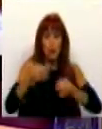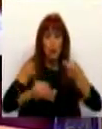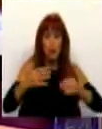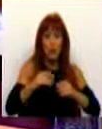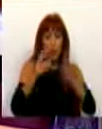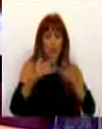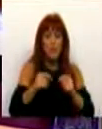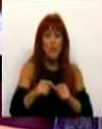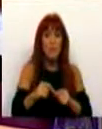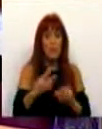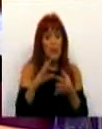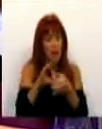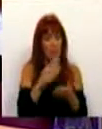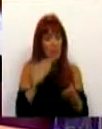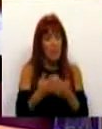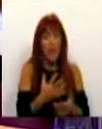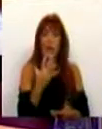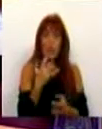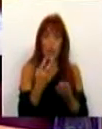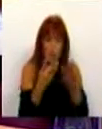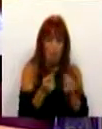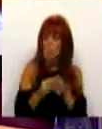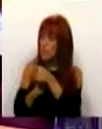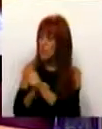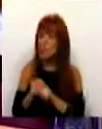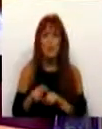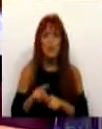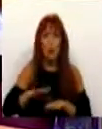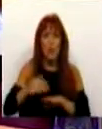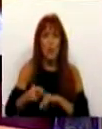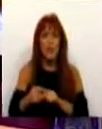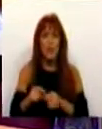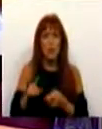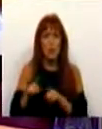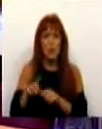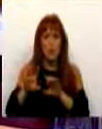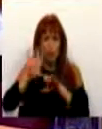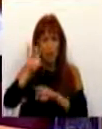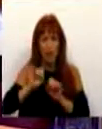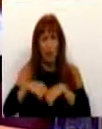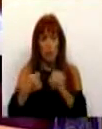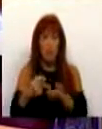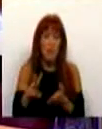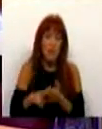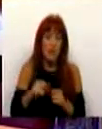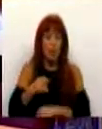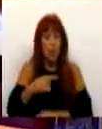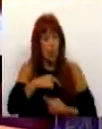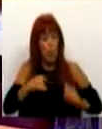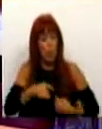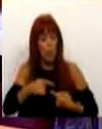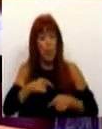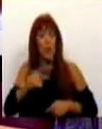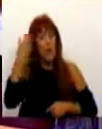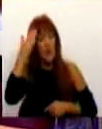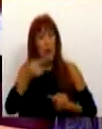um orçamento que concilia rigor orçamental com o reforço do Estado Social, é um orçamento com razão, mas também com coração, e